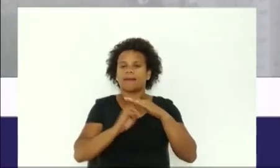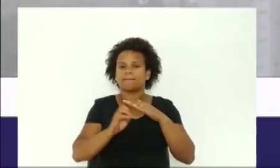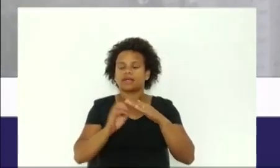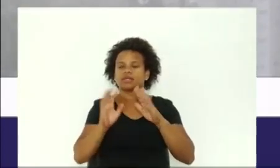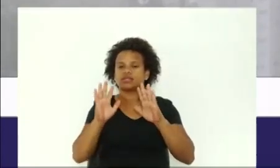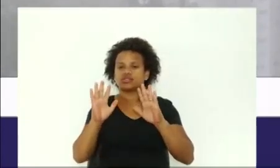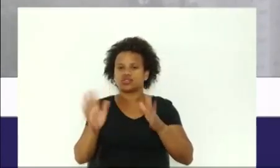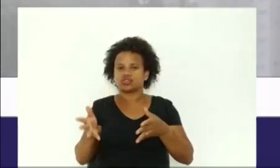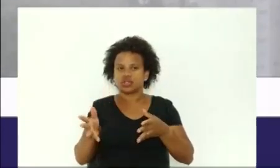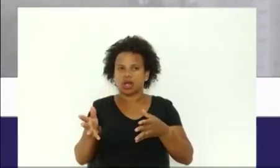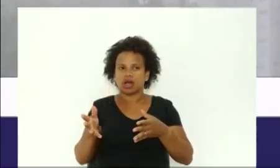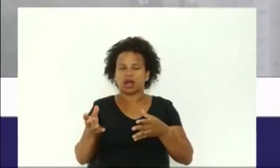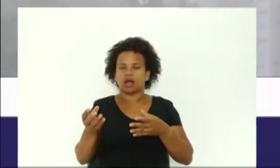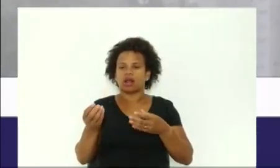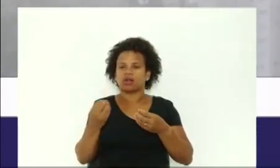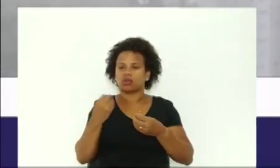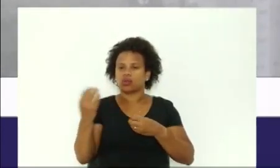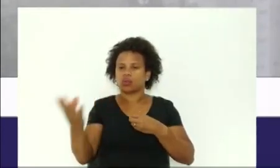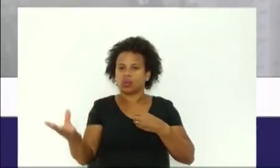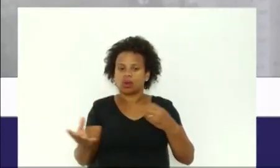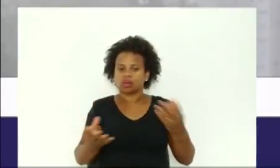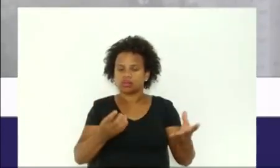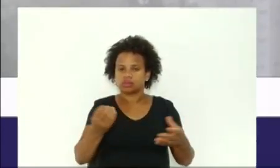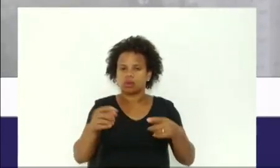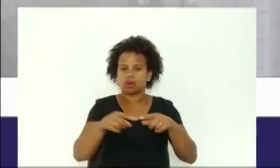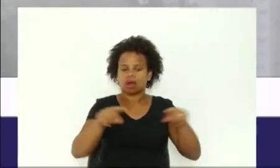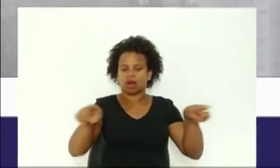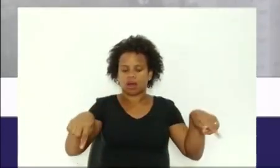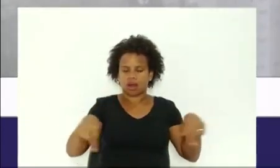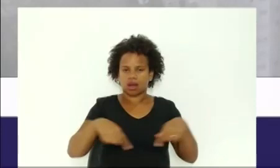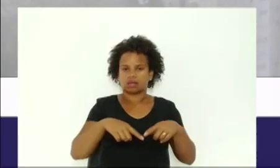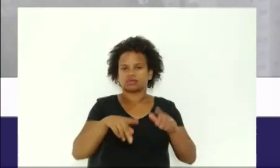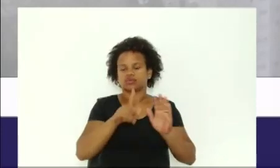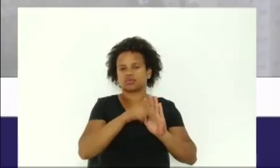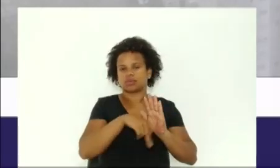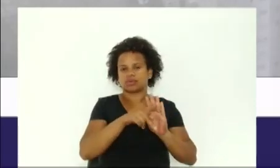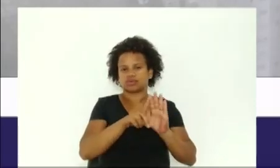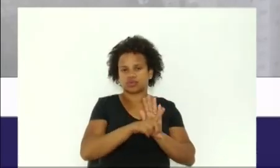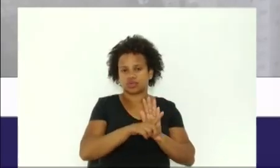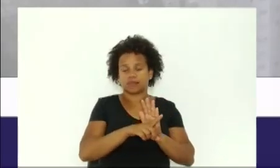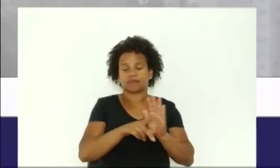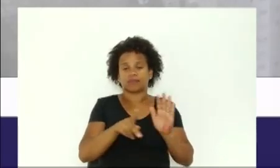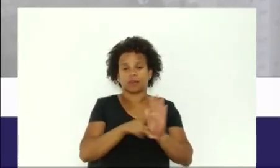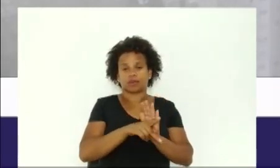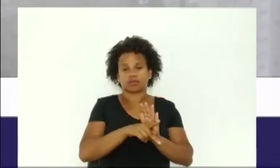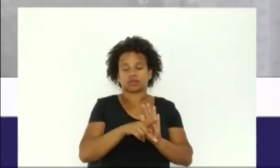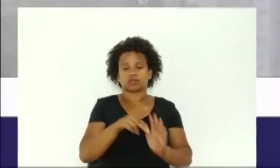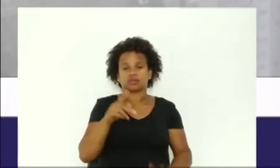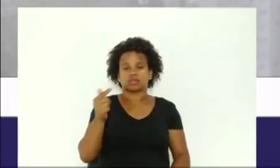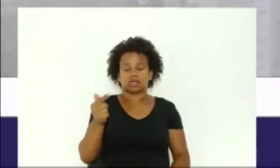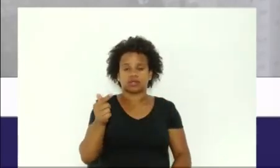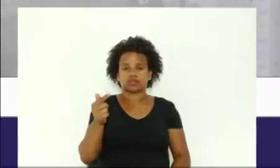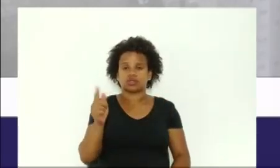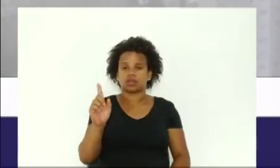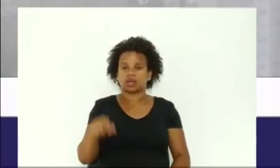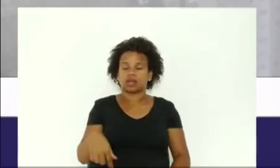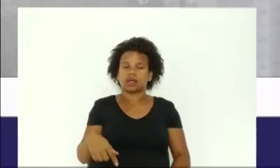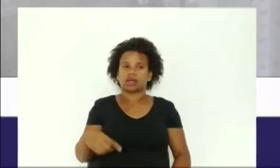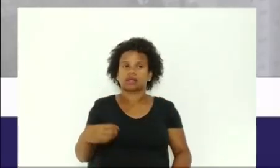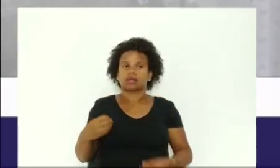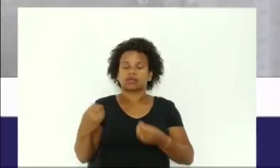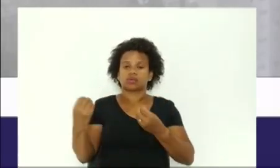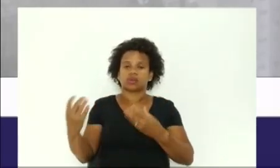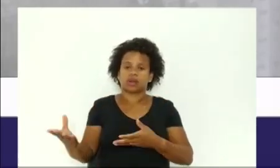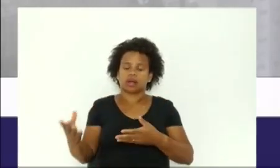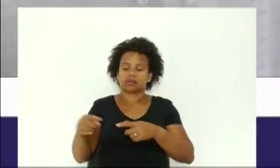essas doações diária através de projetos de lei. Então, o projeto número 7, nós estamos destinando a doação de um terreno